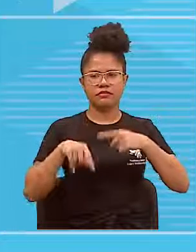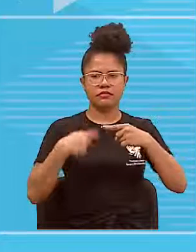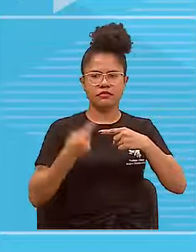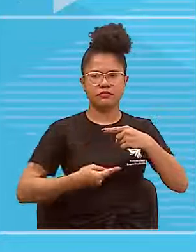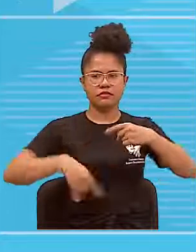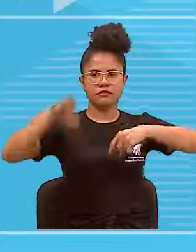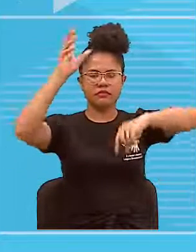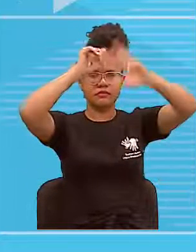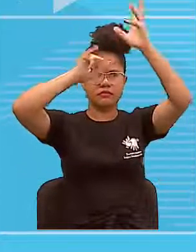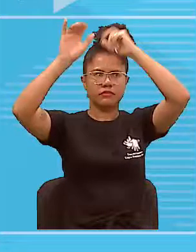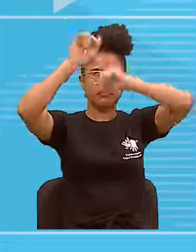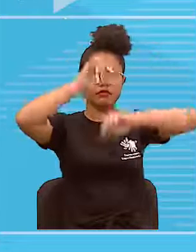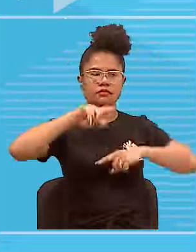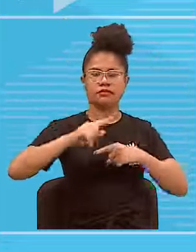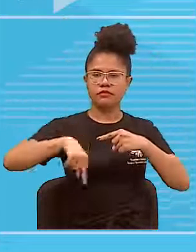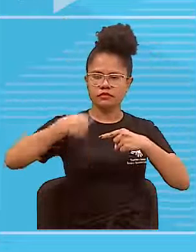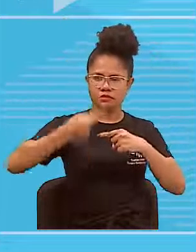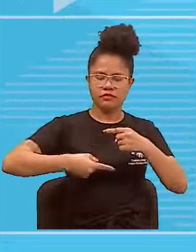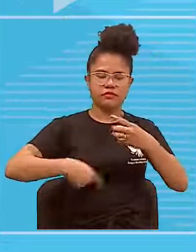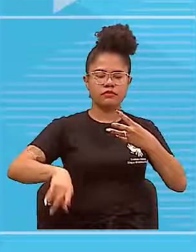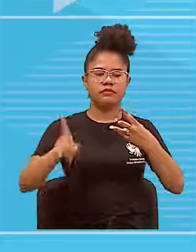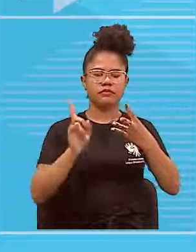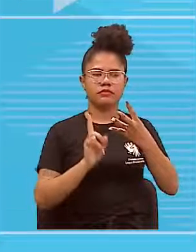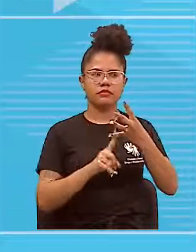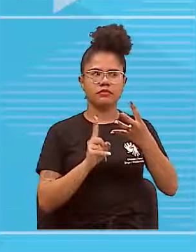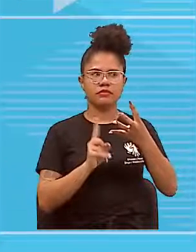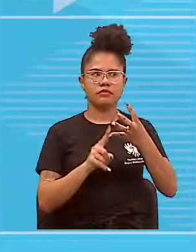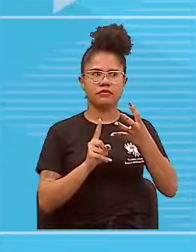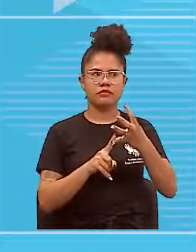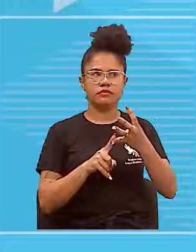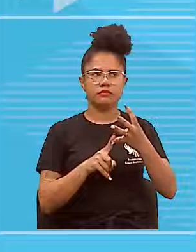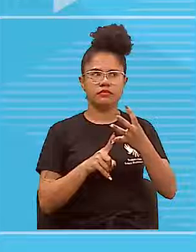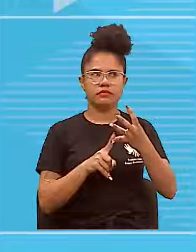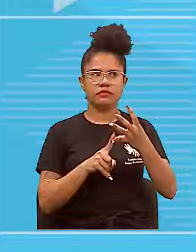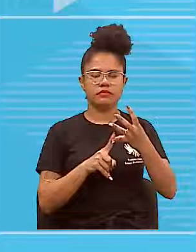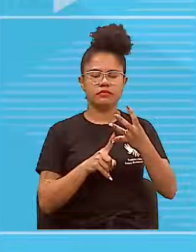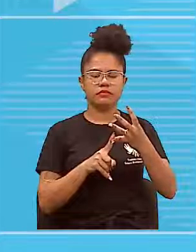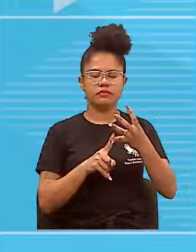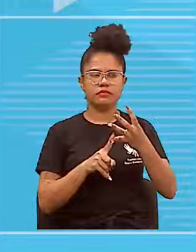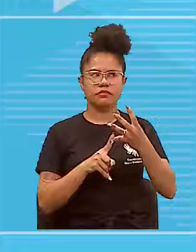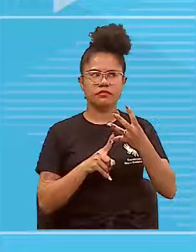que eu transformo ele em conhecimento, eu consigo